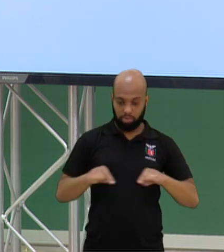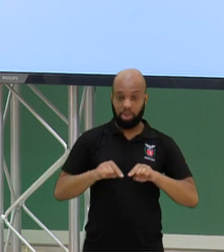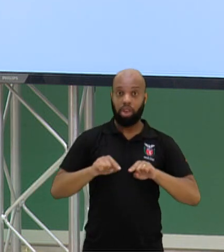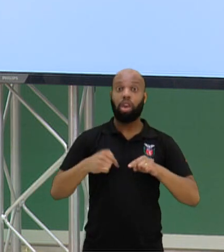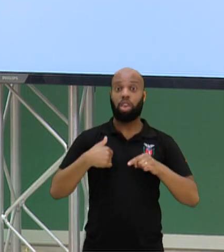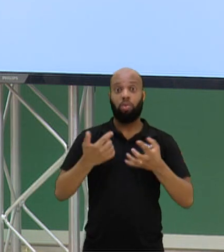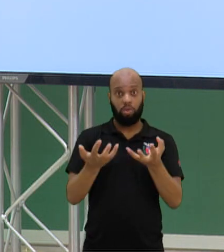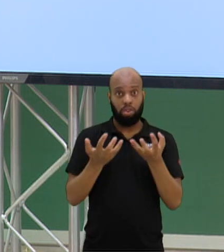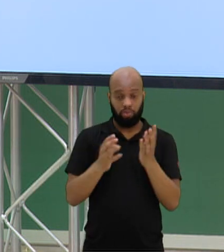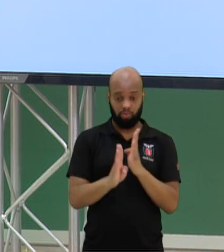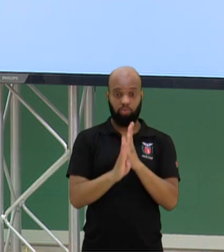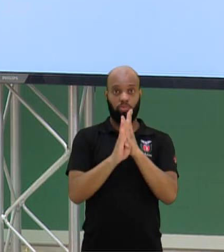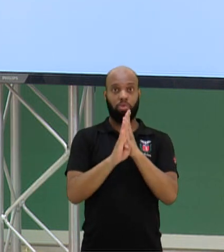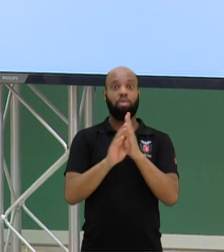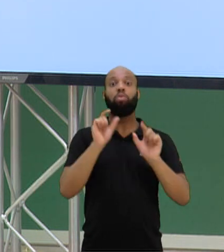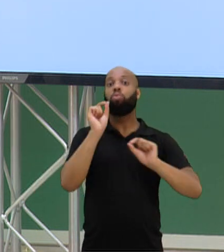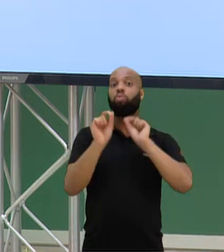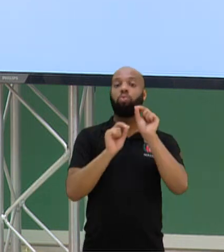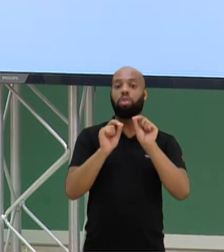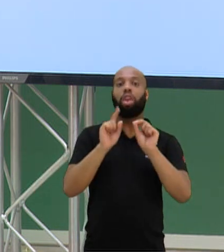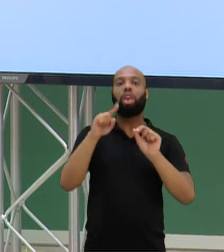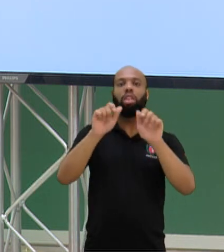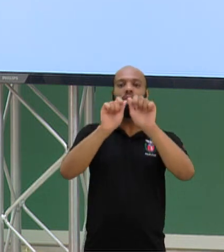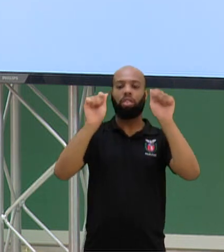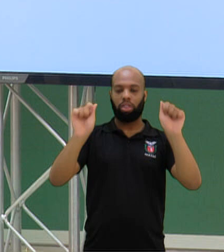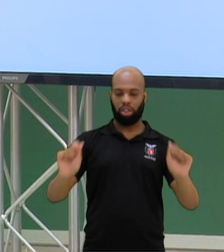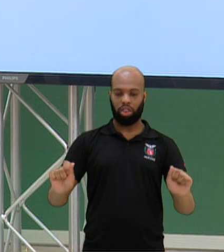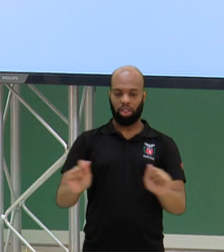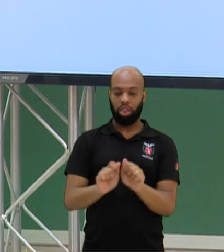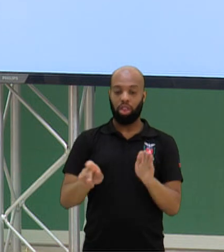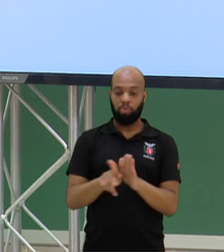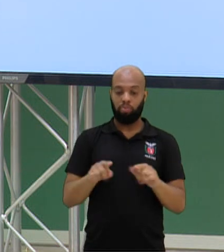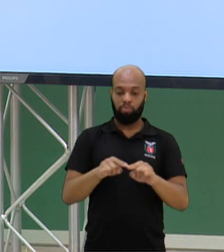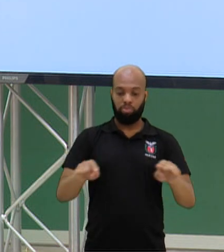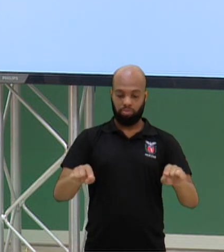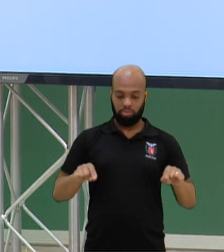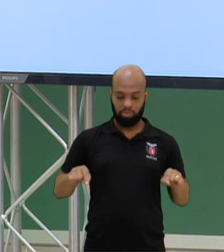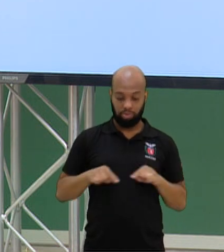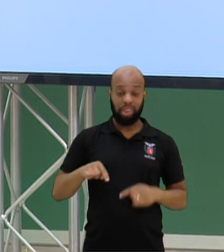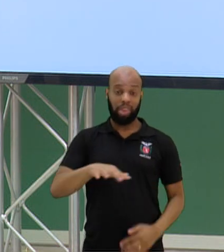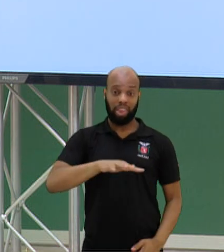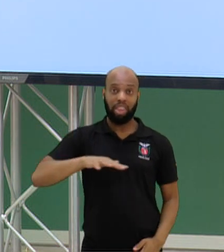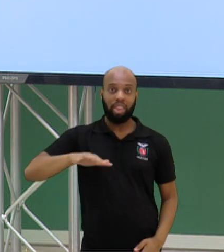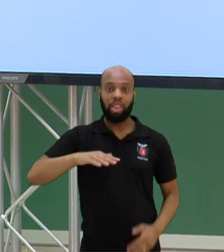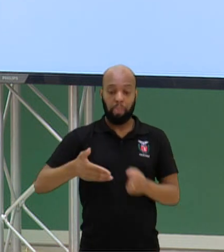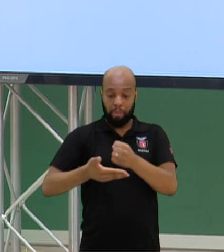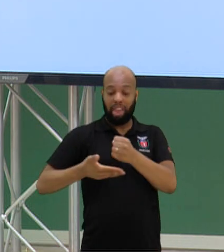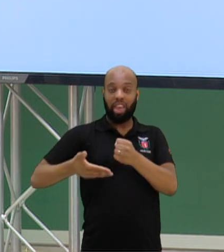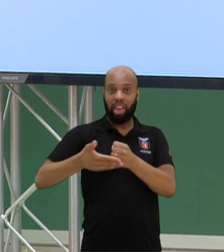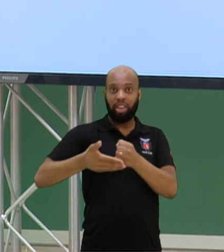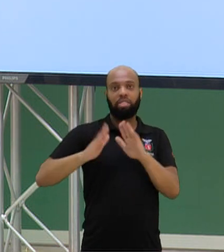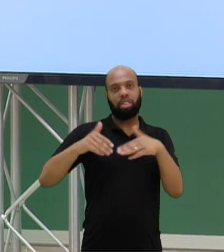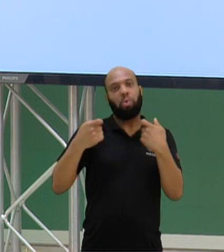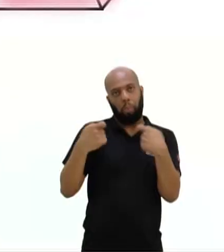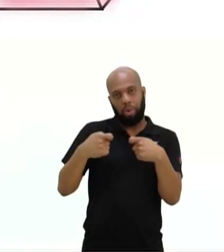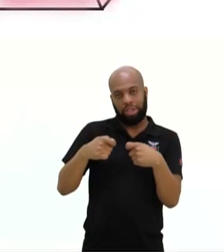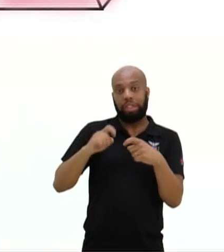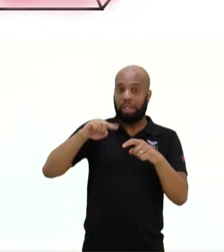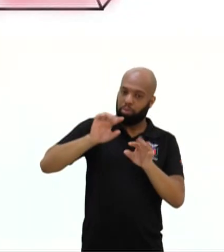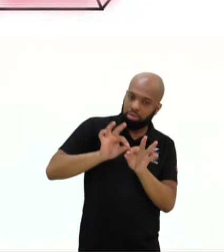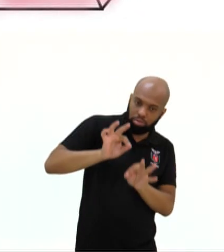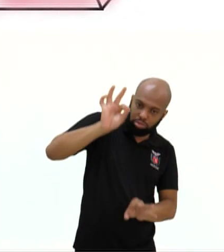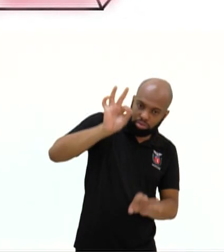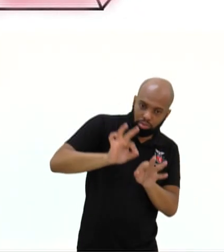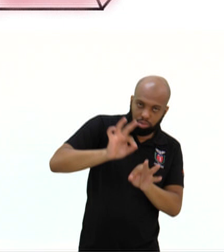base, porque lembrem lá que eu tenho a fórmula para calcular o volume, certo? 1/3 da área da base vezes o quê? A altura. Então, calculando a área